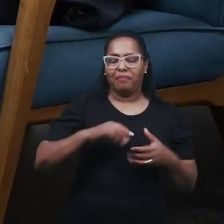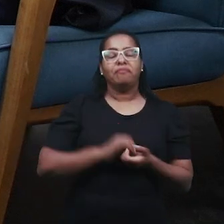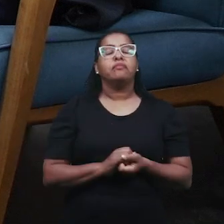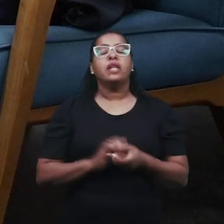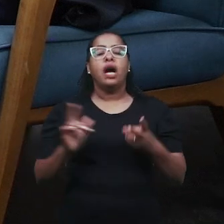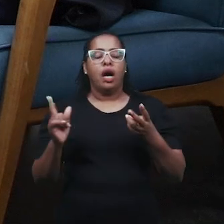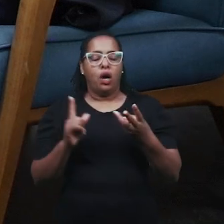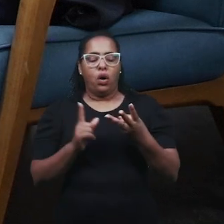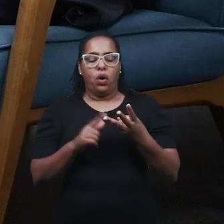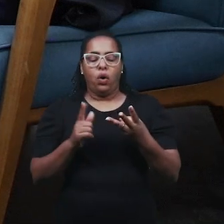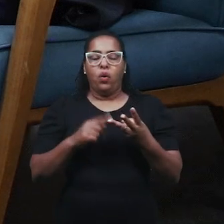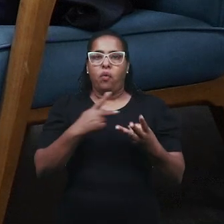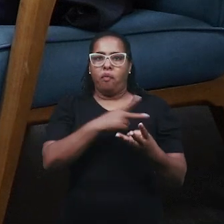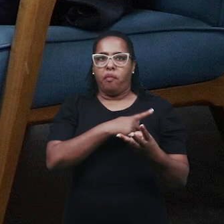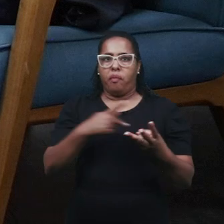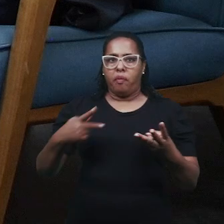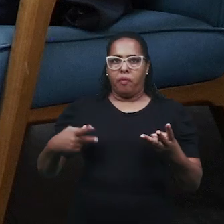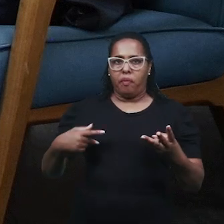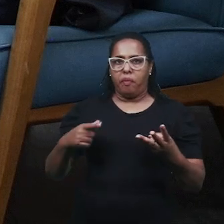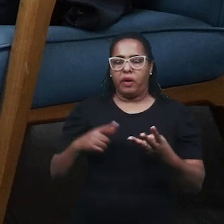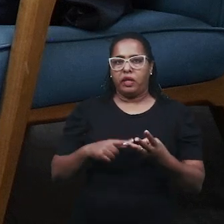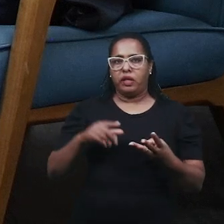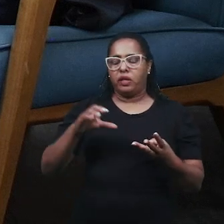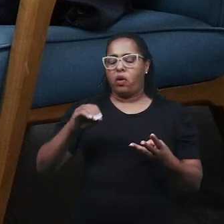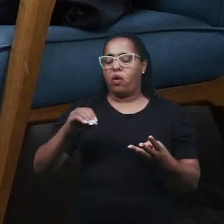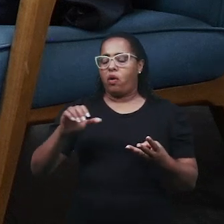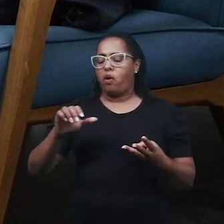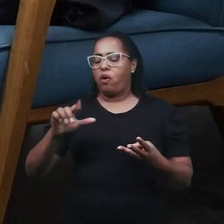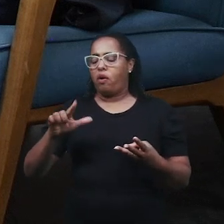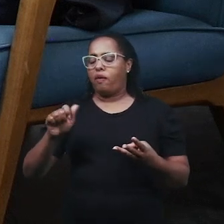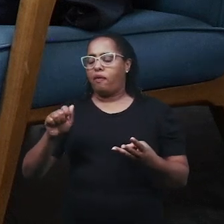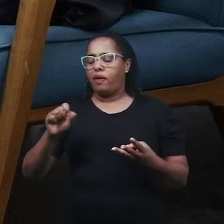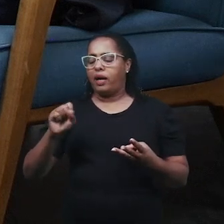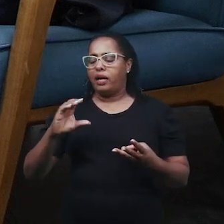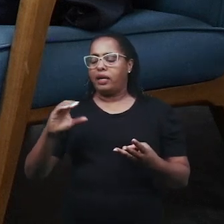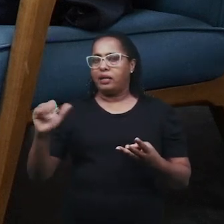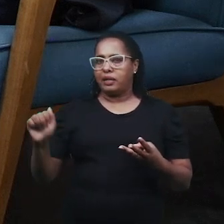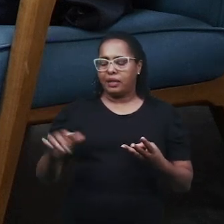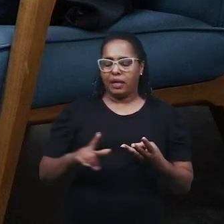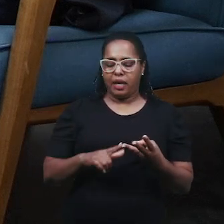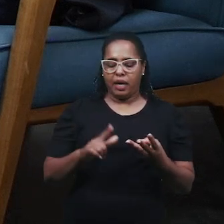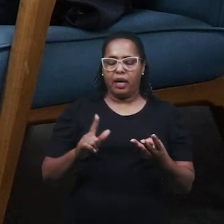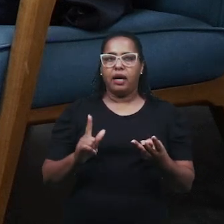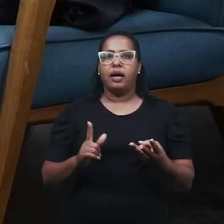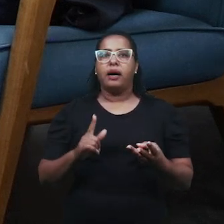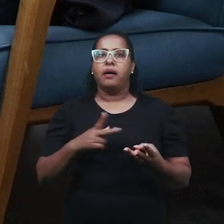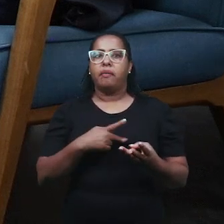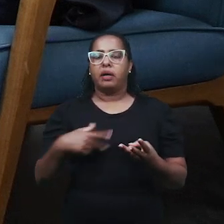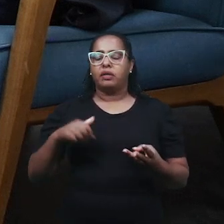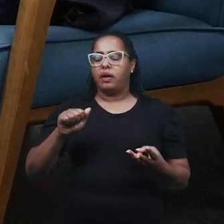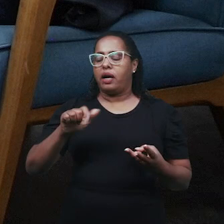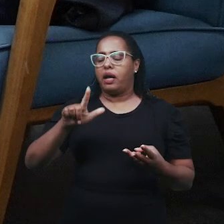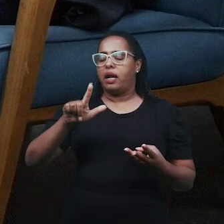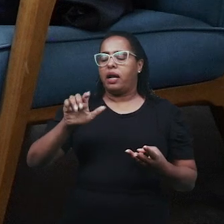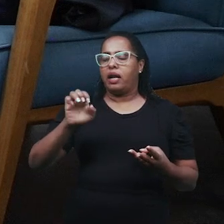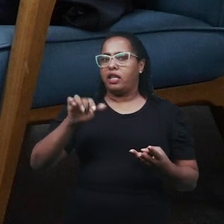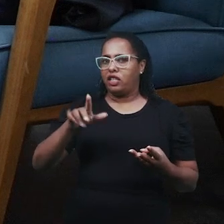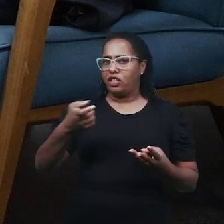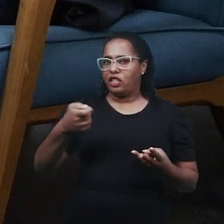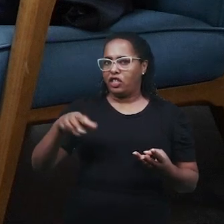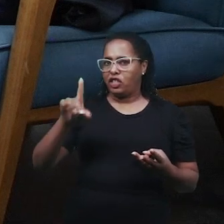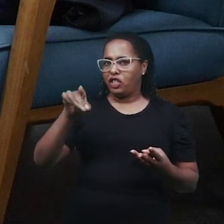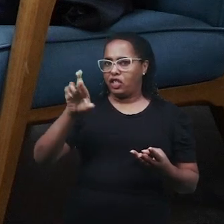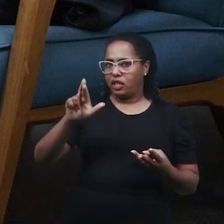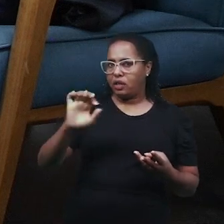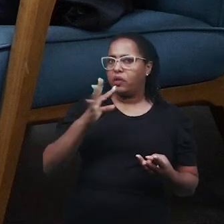um pastor da Alasca, que também o pastor Alexandre ele conheceu através de